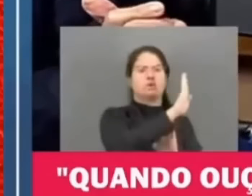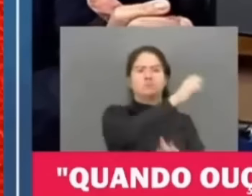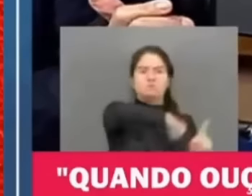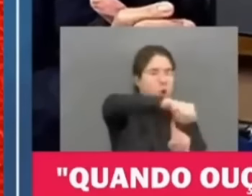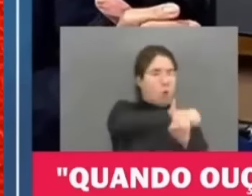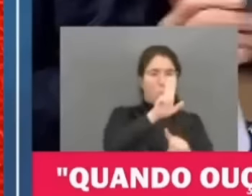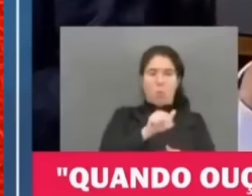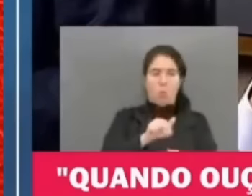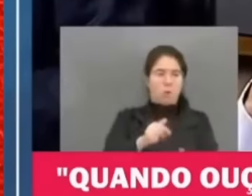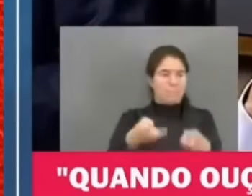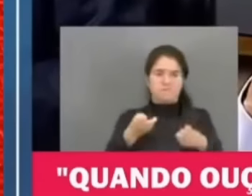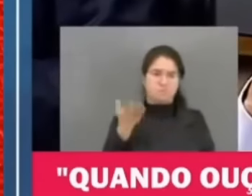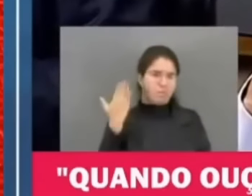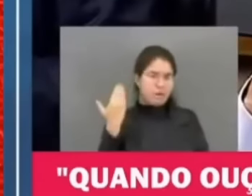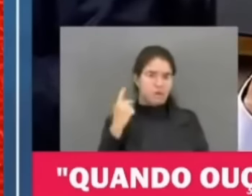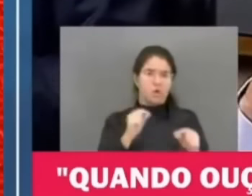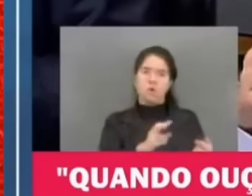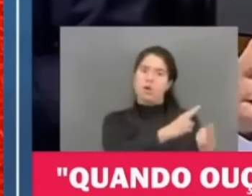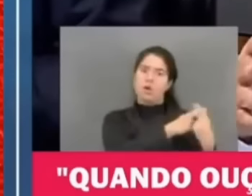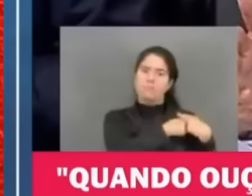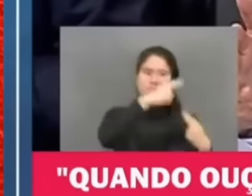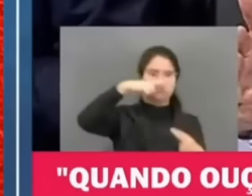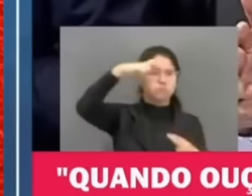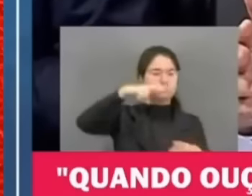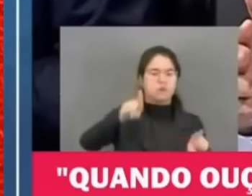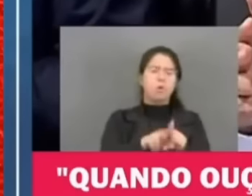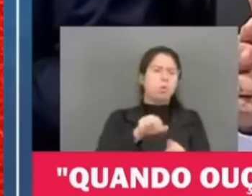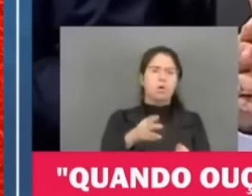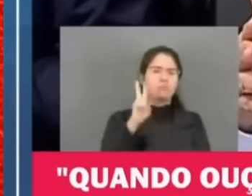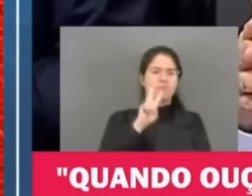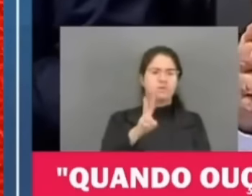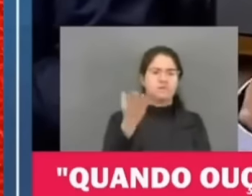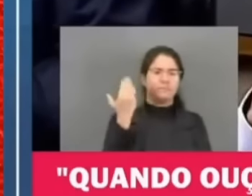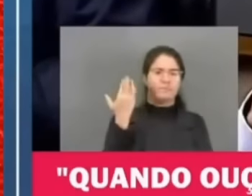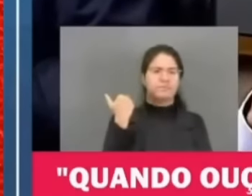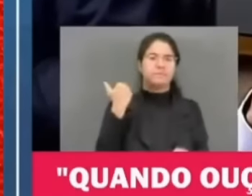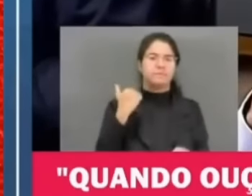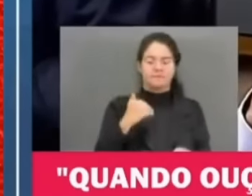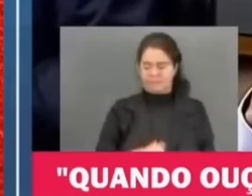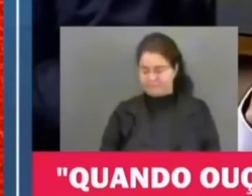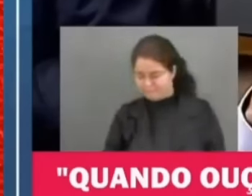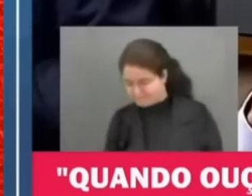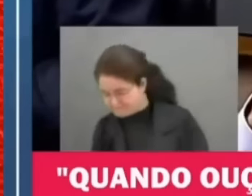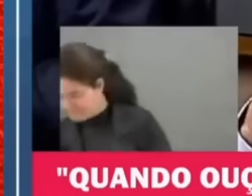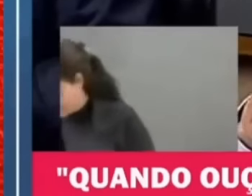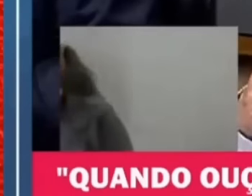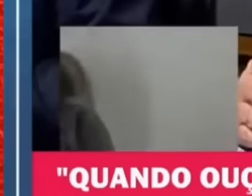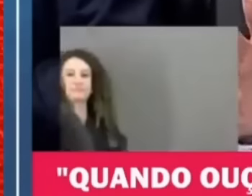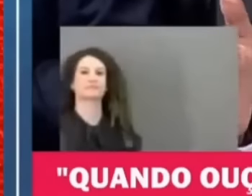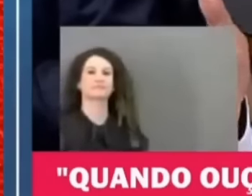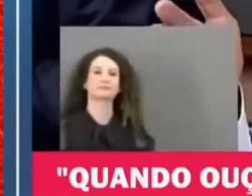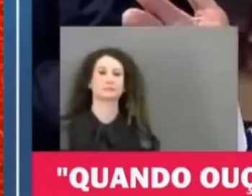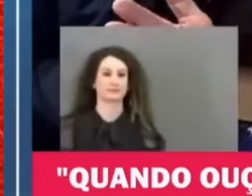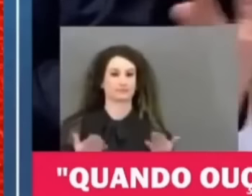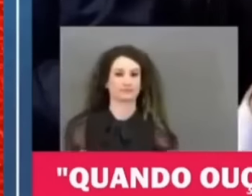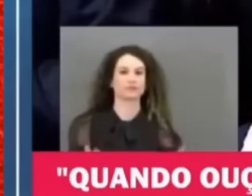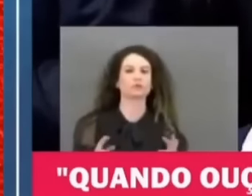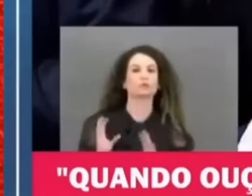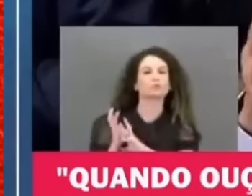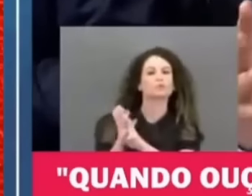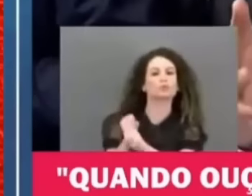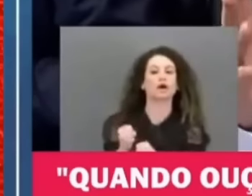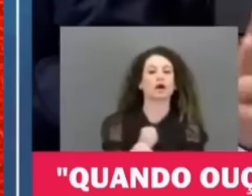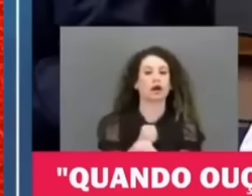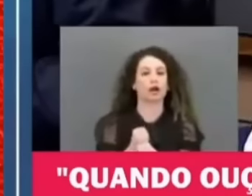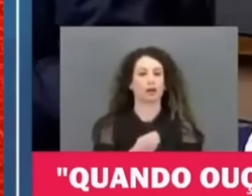Vista com uma responsabilidade fiscal também nunca Vista nós cumprimos o superado primário todos os anos do governo do presidente Lula